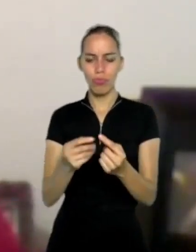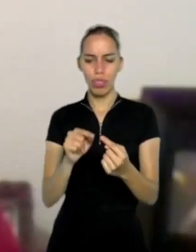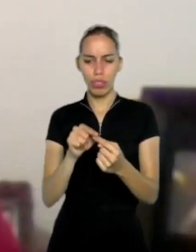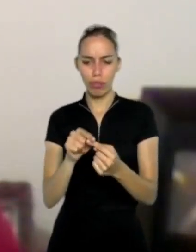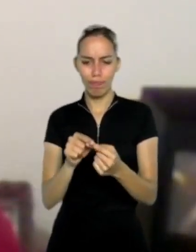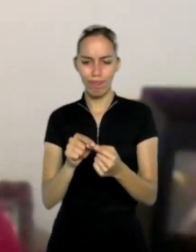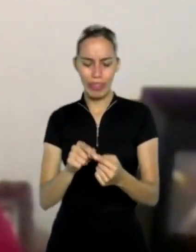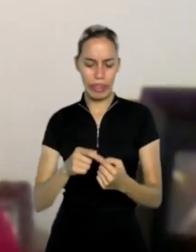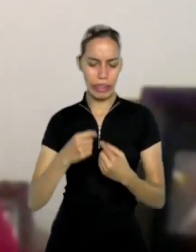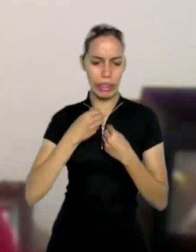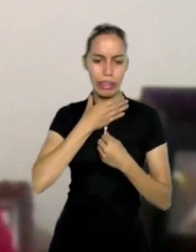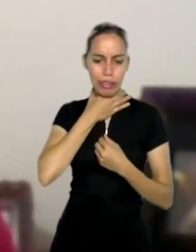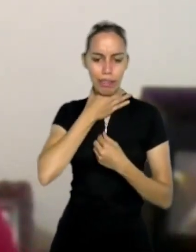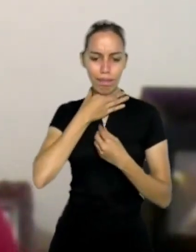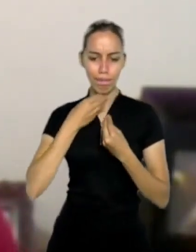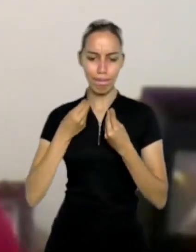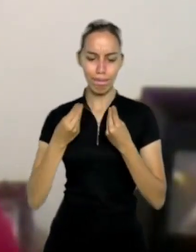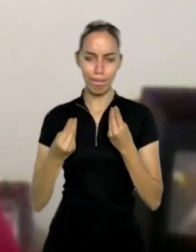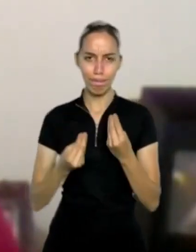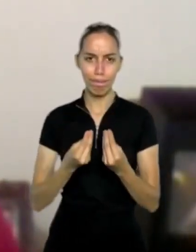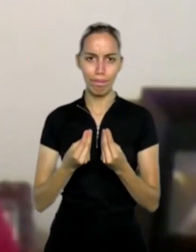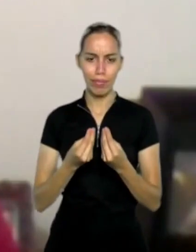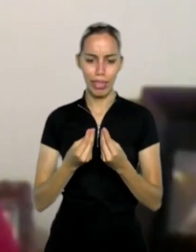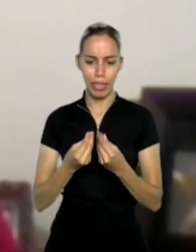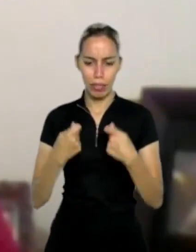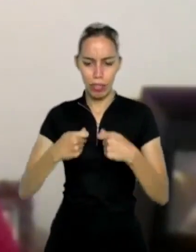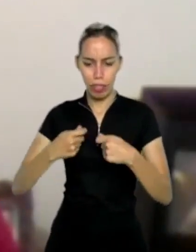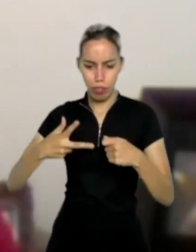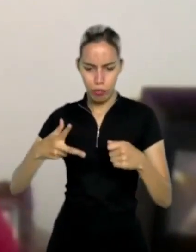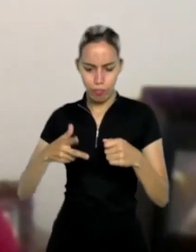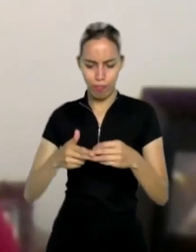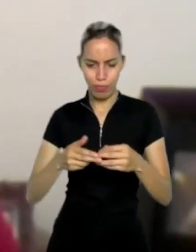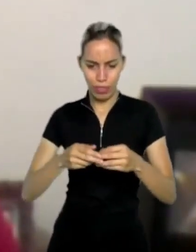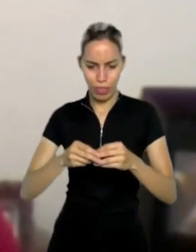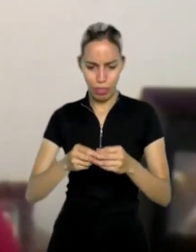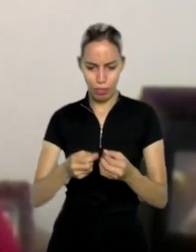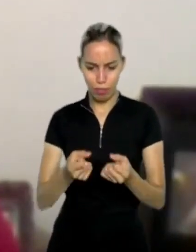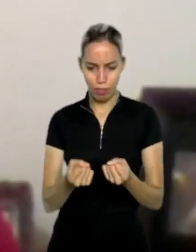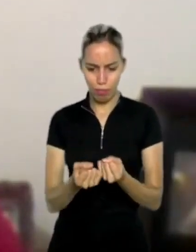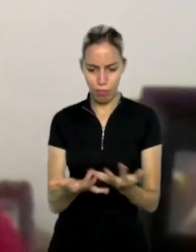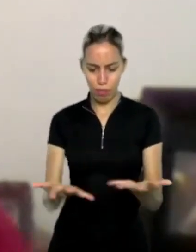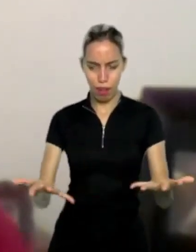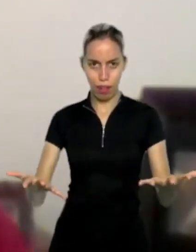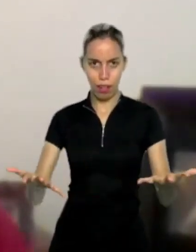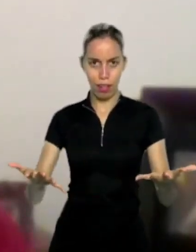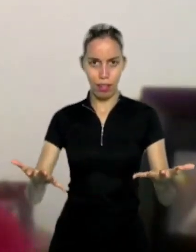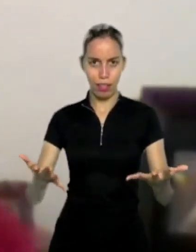pescoço, corte. Parir poemas é dar luz a si mesmo.